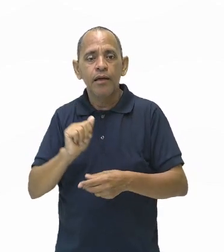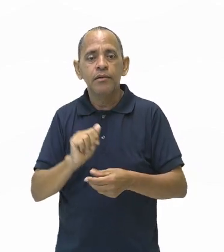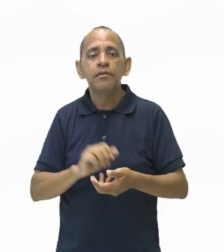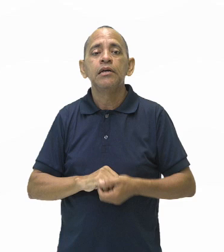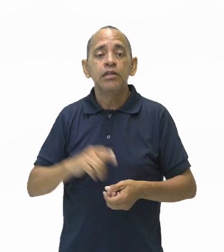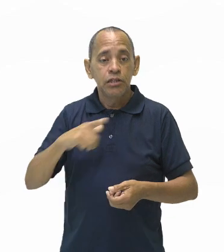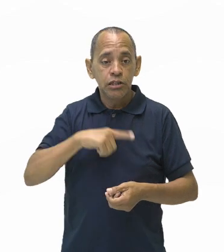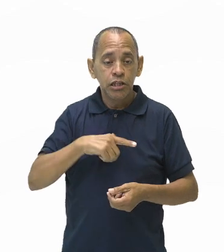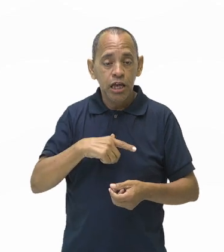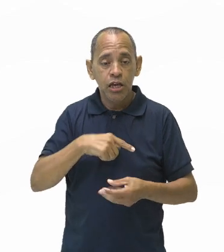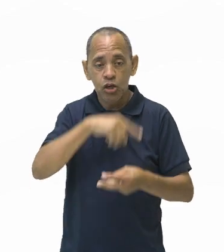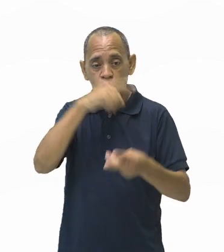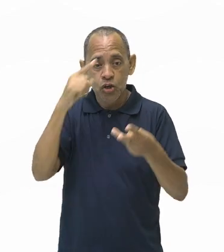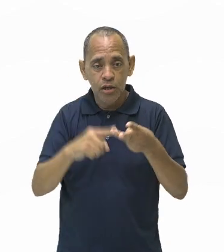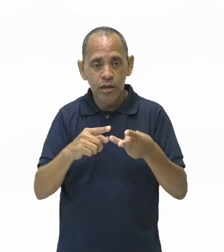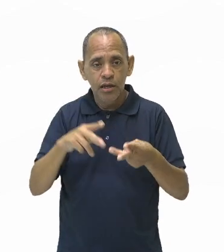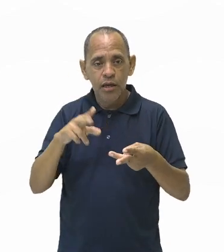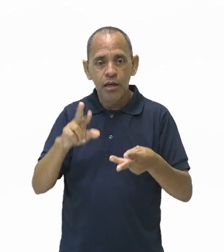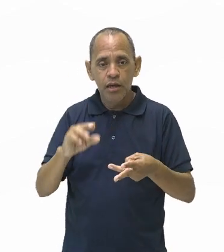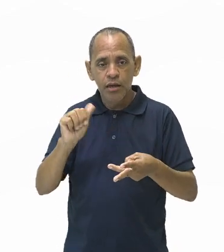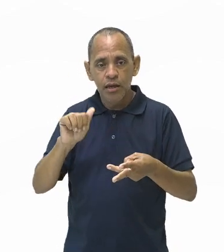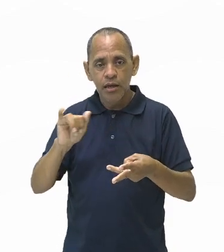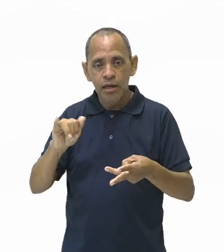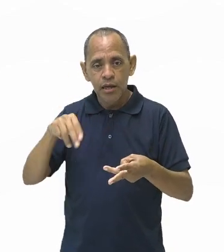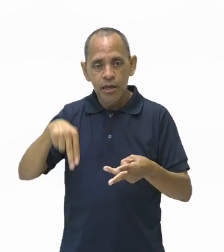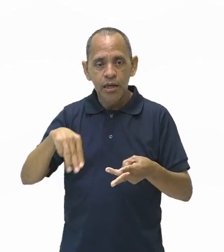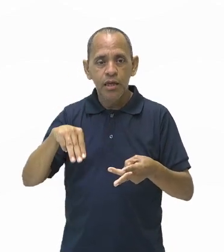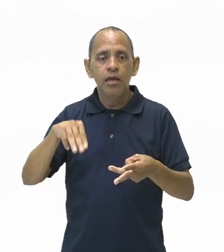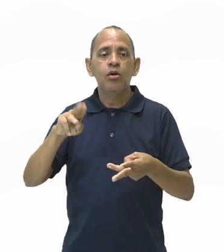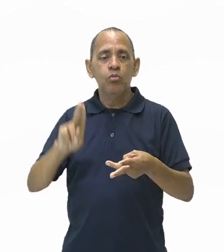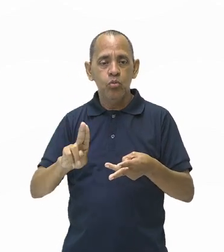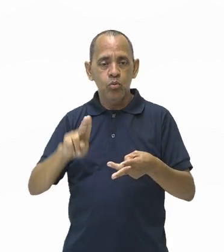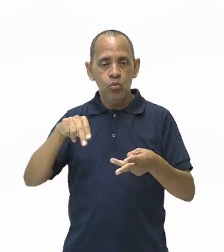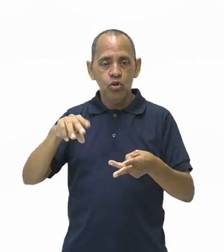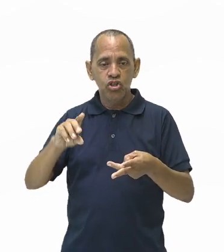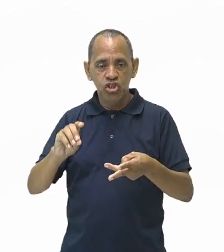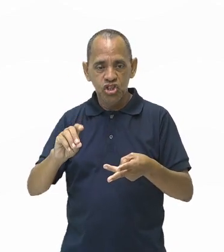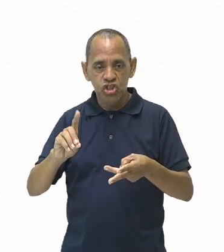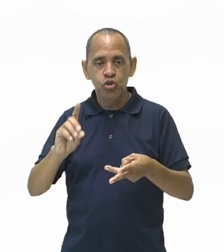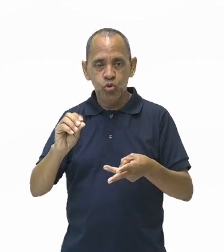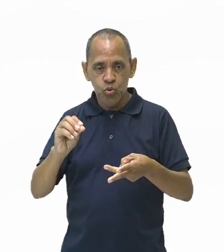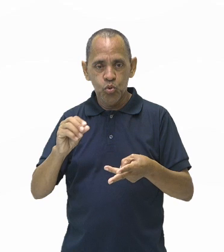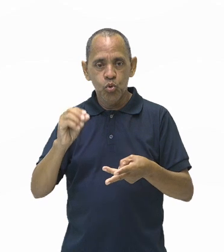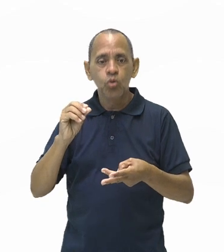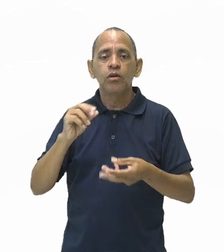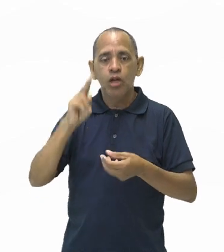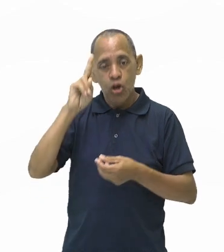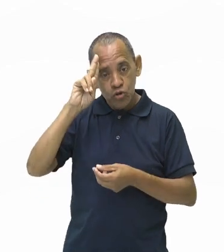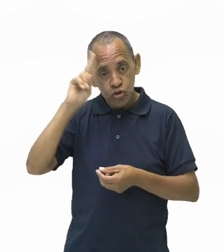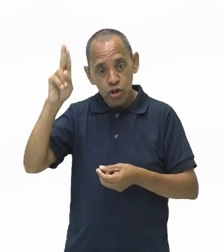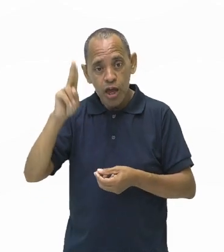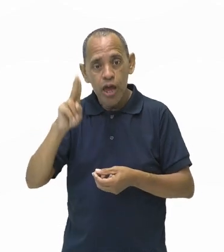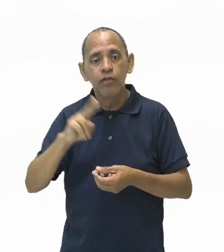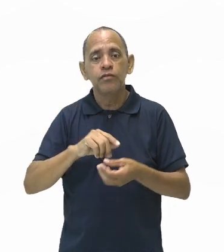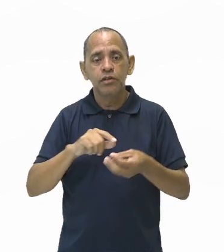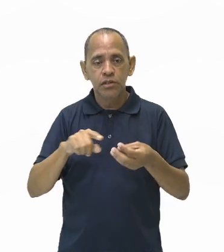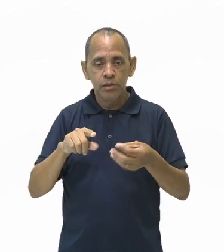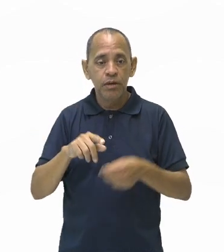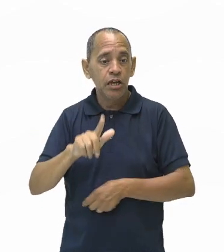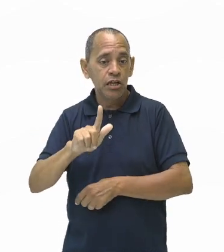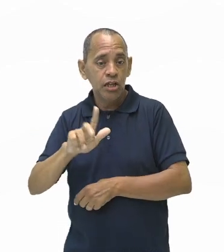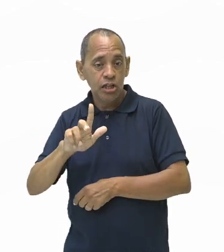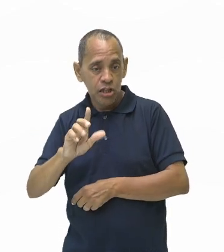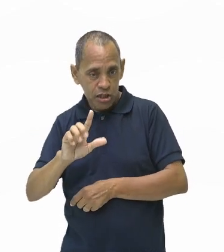Raimundo, certo? Silveira, que é o chefe de Macabeia. Temos a Glória, amiga de trabalho